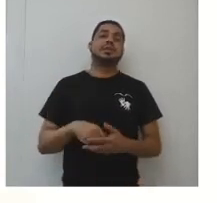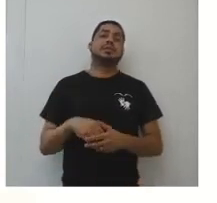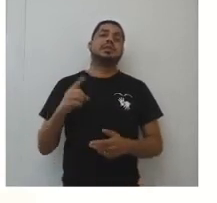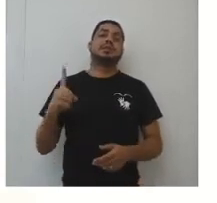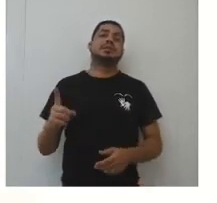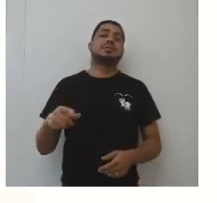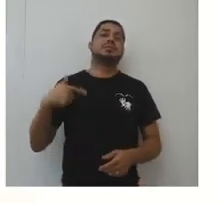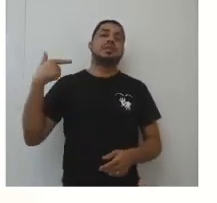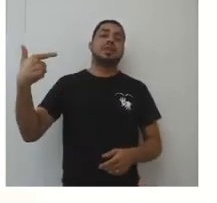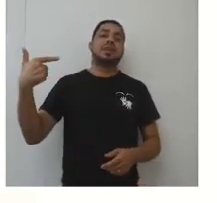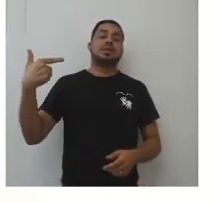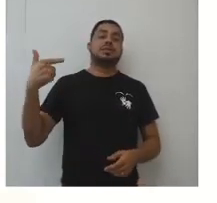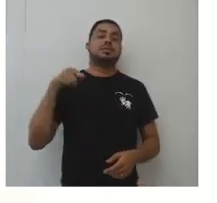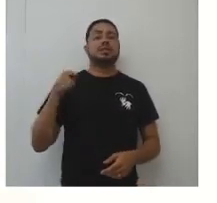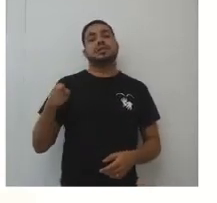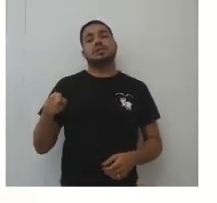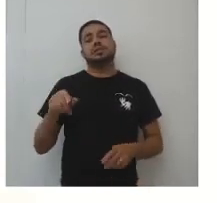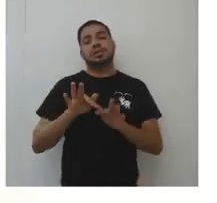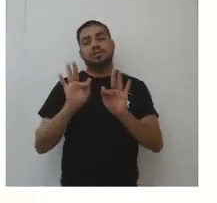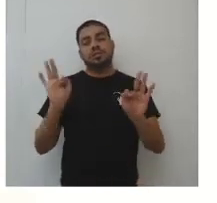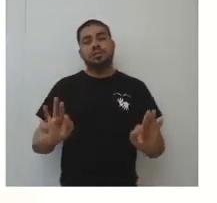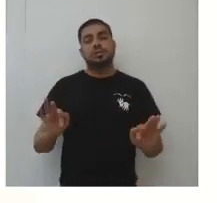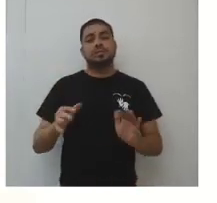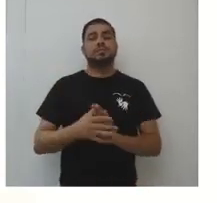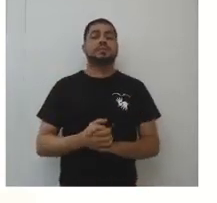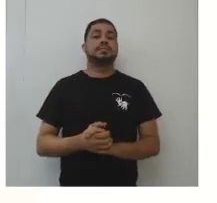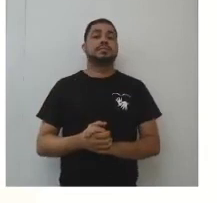quadrado. Essa é a forma do campo elétrico.